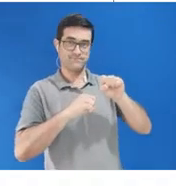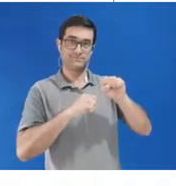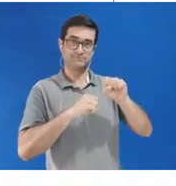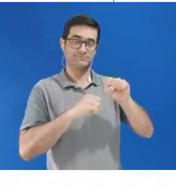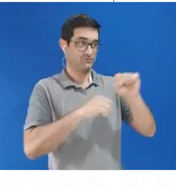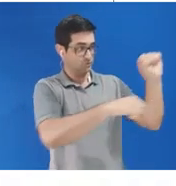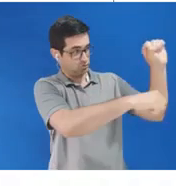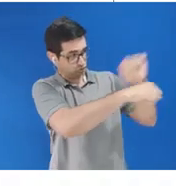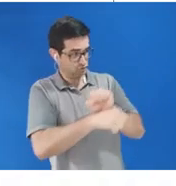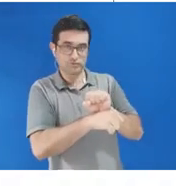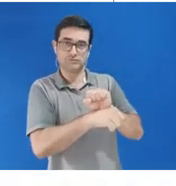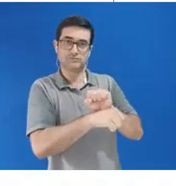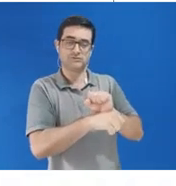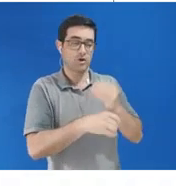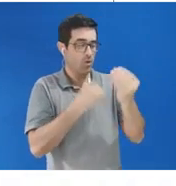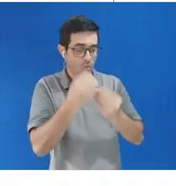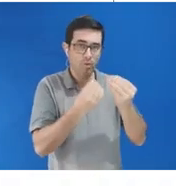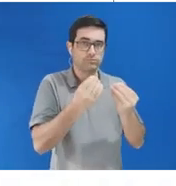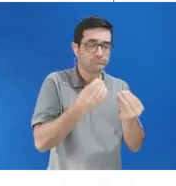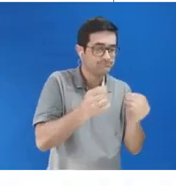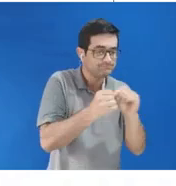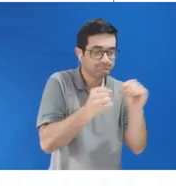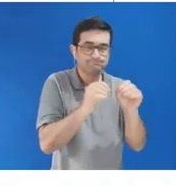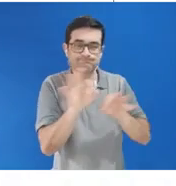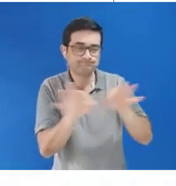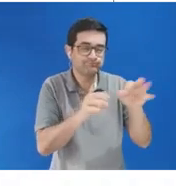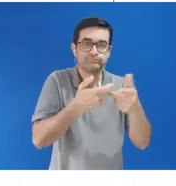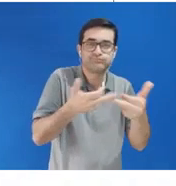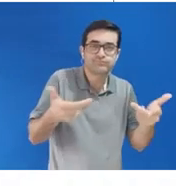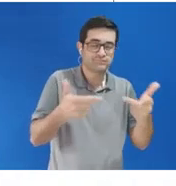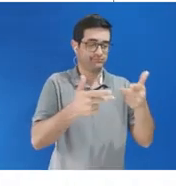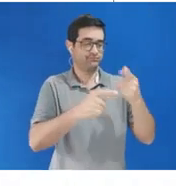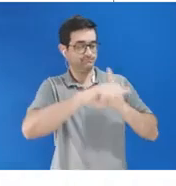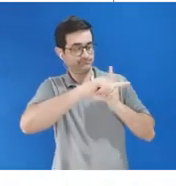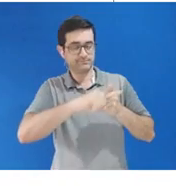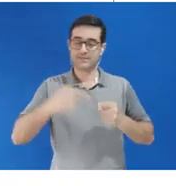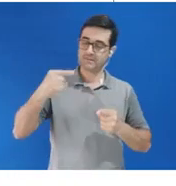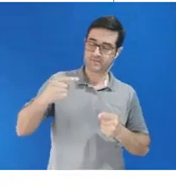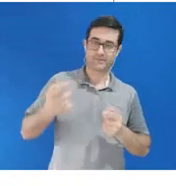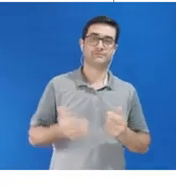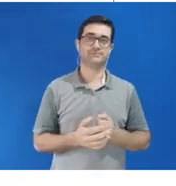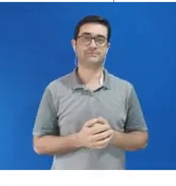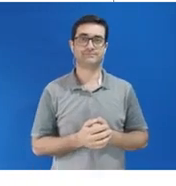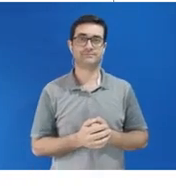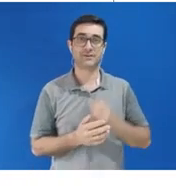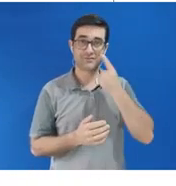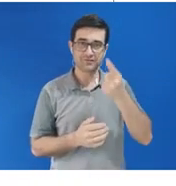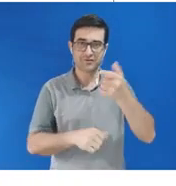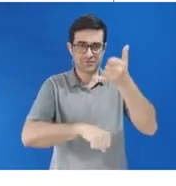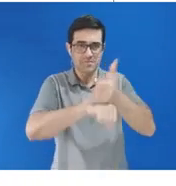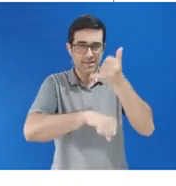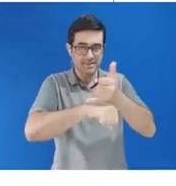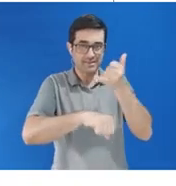a formação desses cátions e ânions. A gente viu que os metais eles possuem, baixa